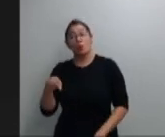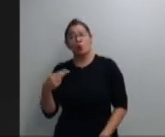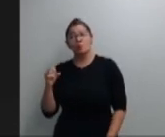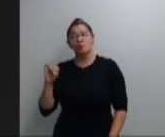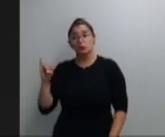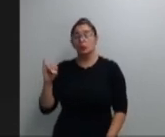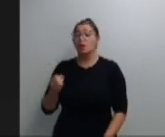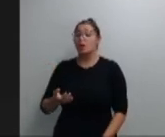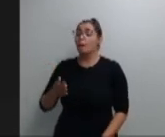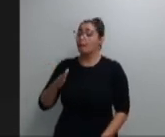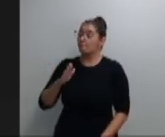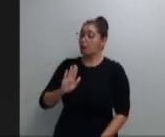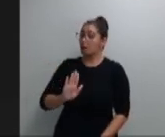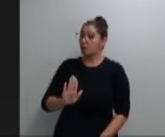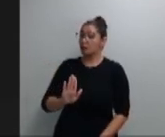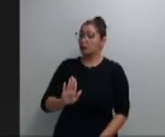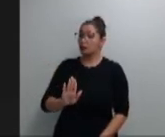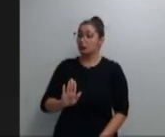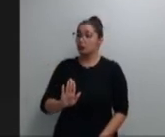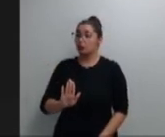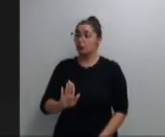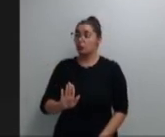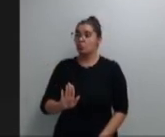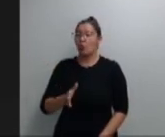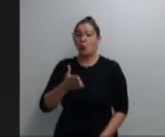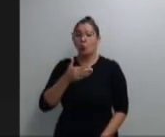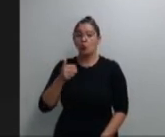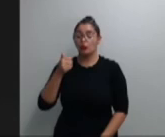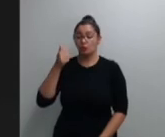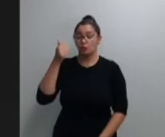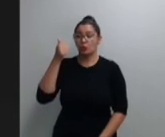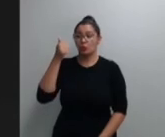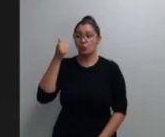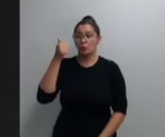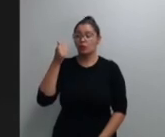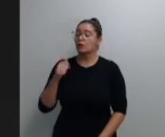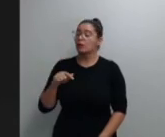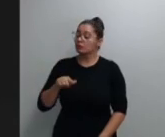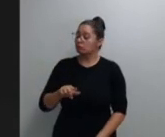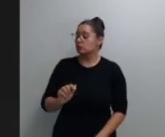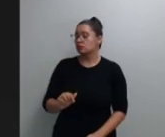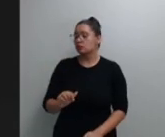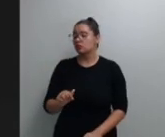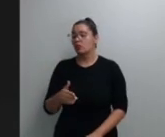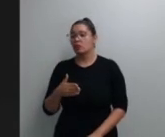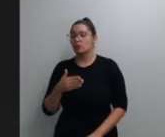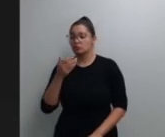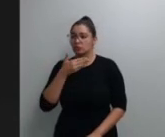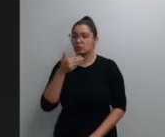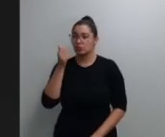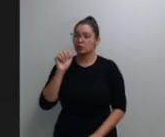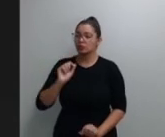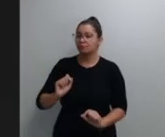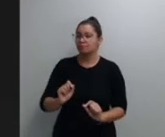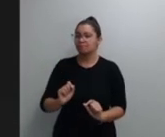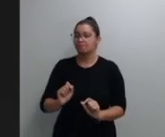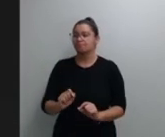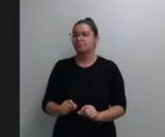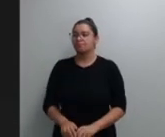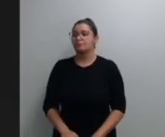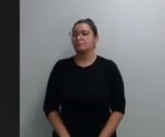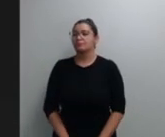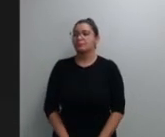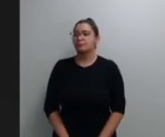parar creio eu que a melhor técnica seria aqui no caso específico